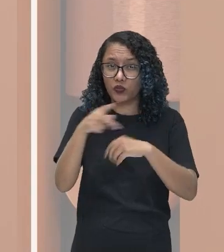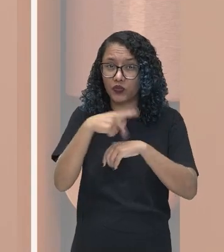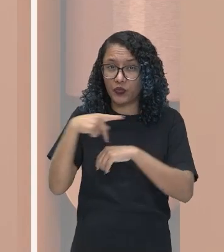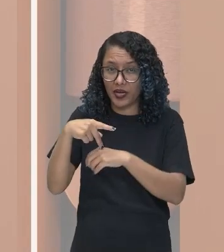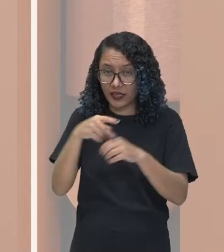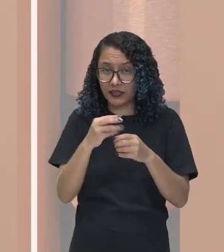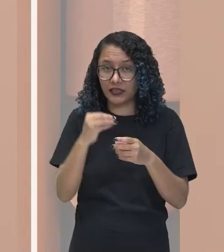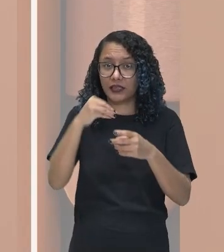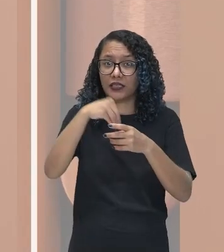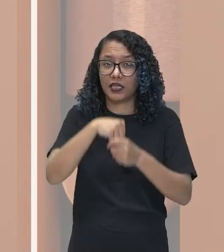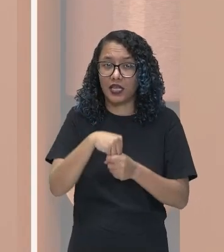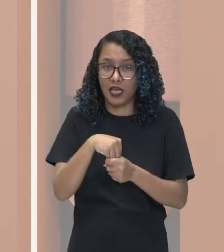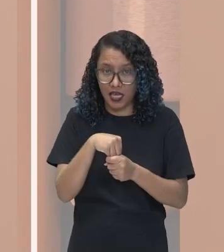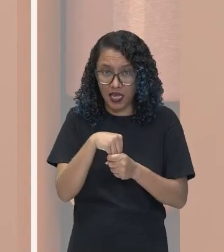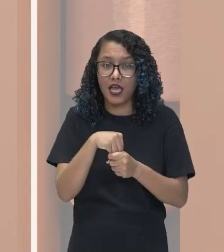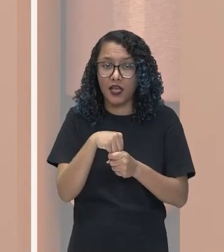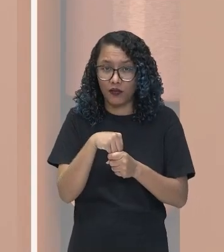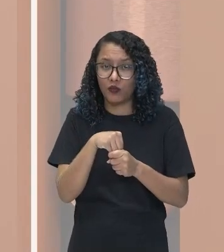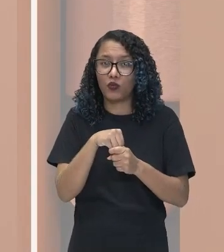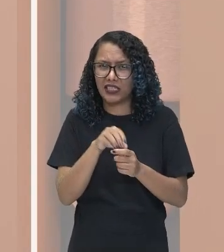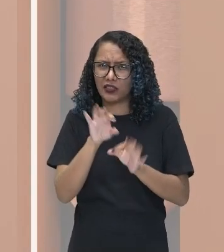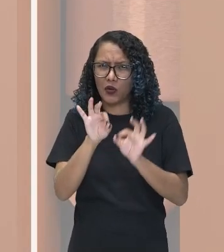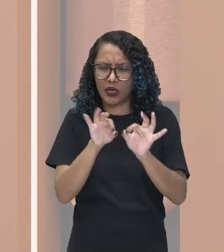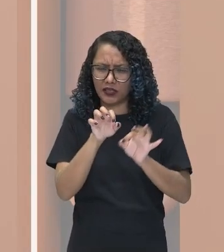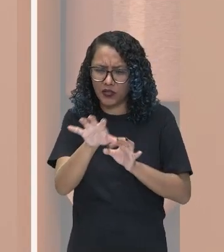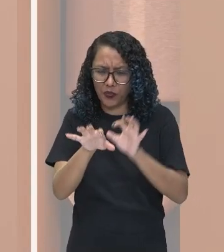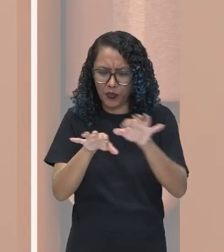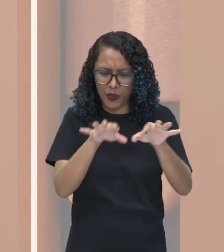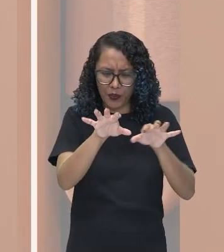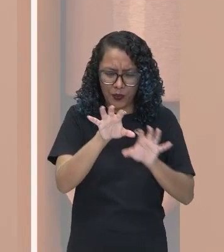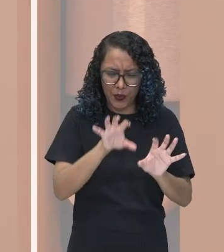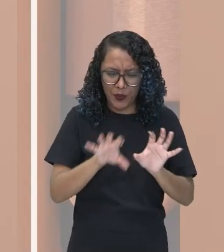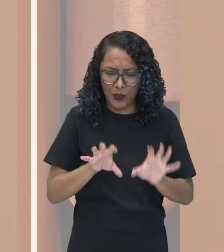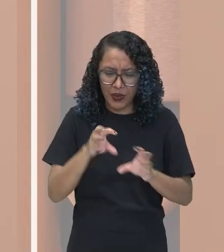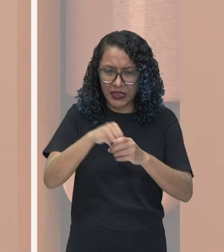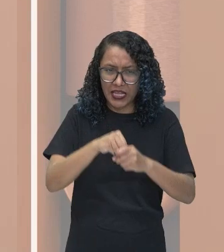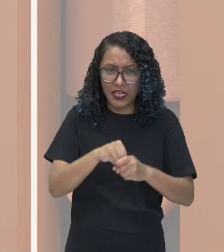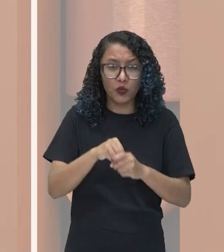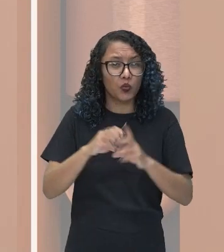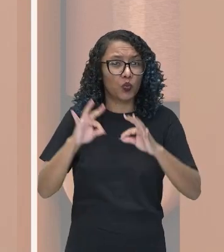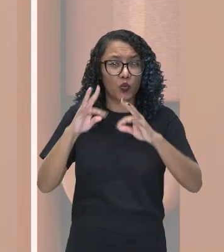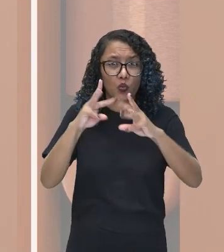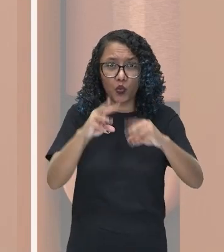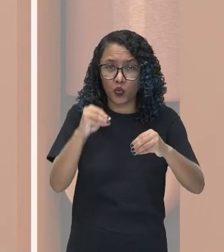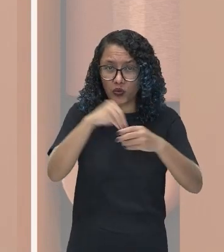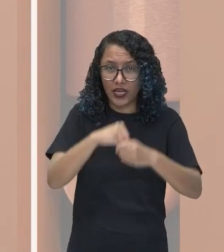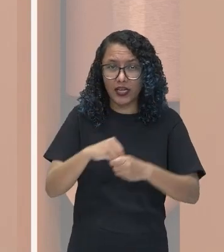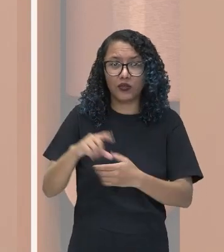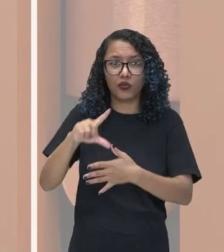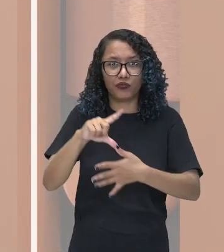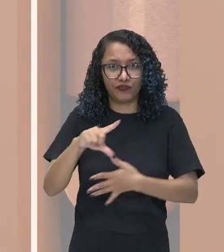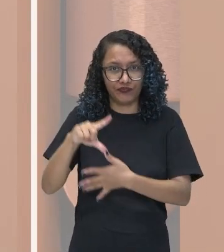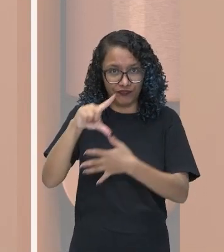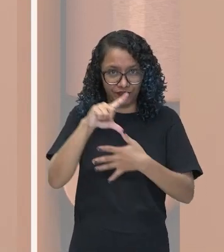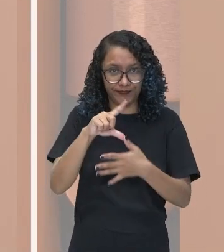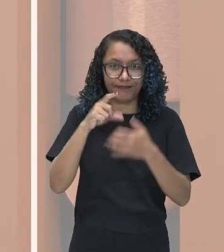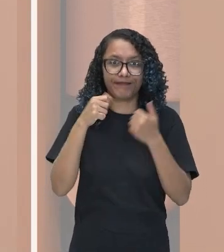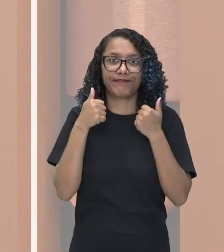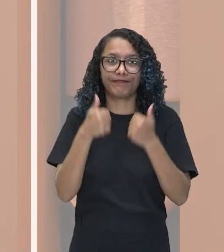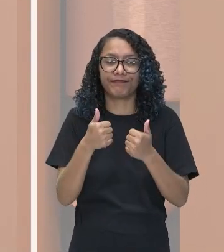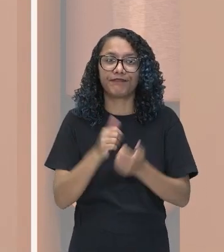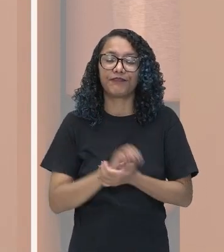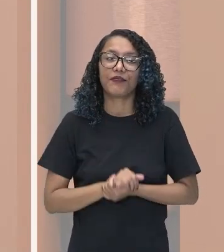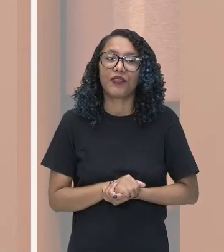parte, dessas subdivisões, eles fazem parte aí da América Latina. Então, nesta aula, nós